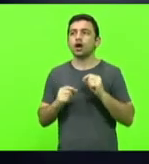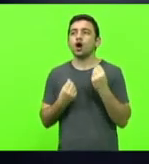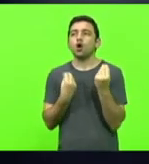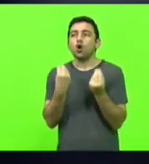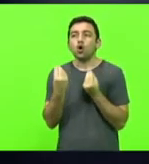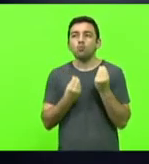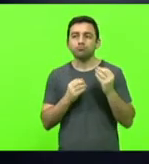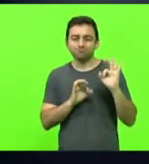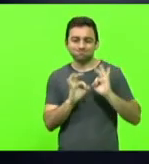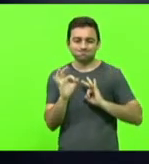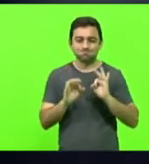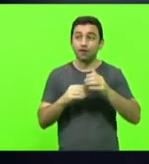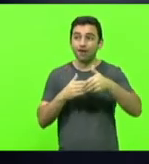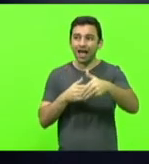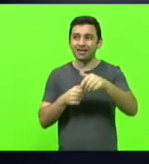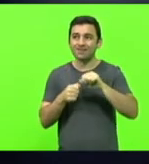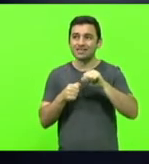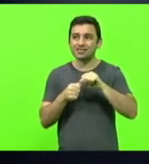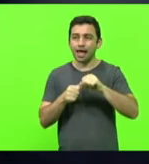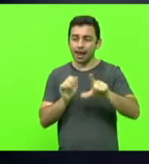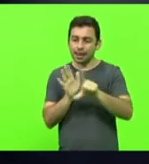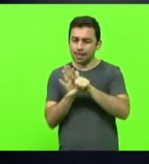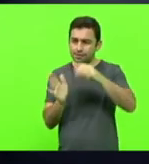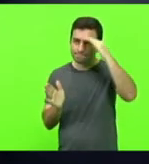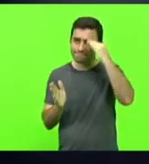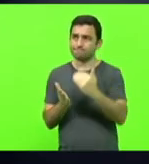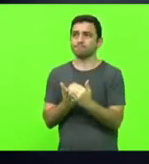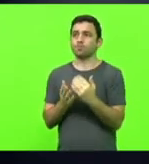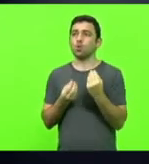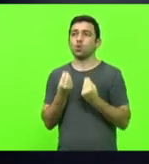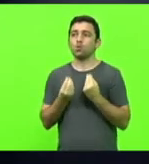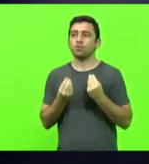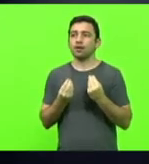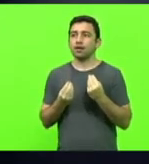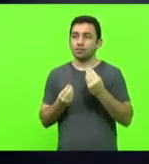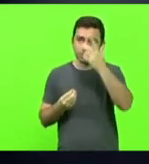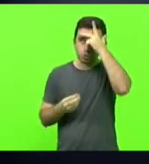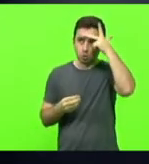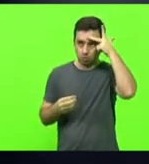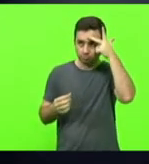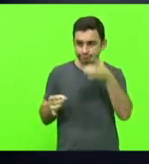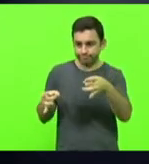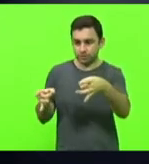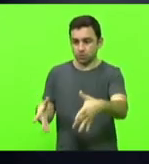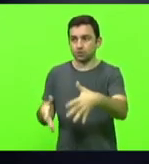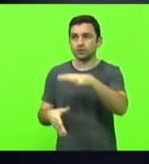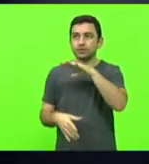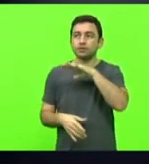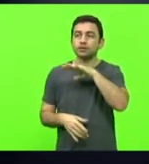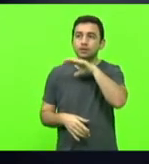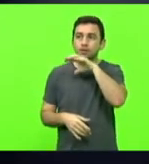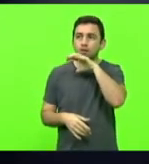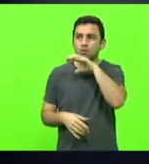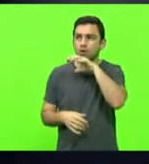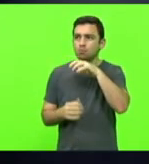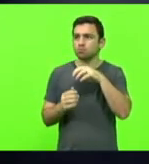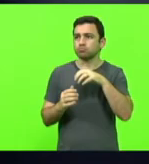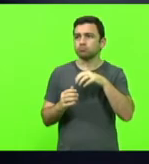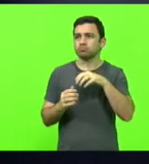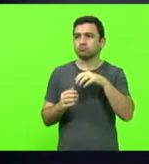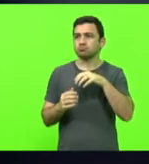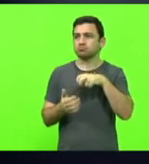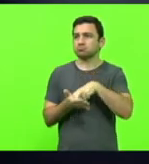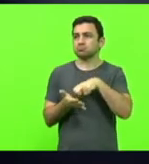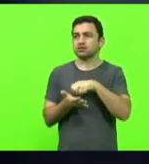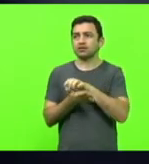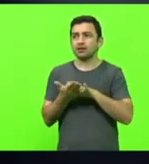operacionalizar, como executar a lei. Porque o que acontece? O cidadão vai lá, abandona o animal, ele não é punido. A impunidade é a